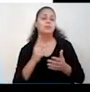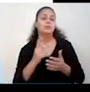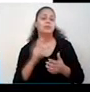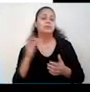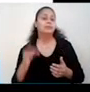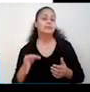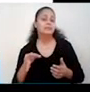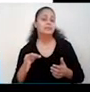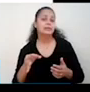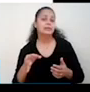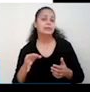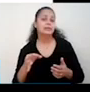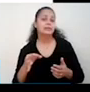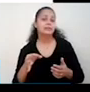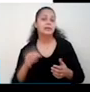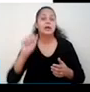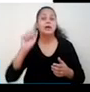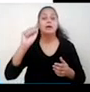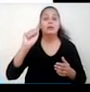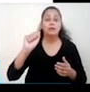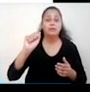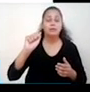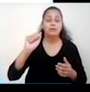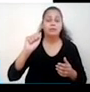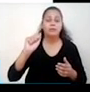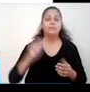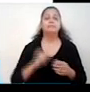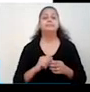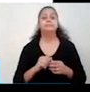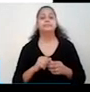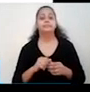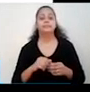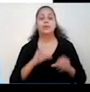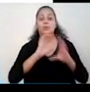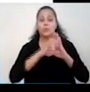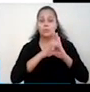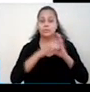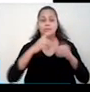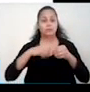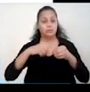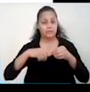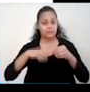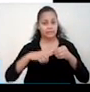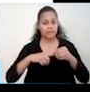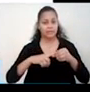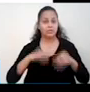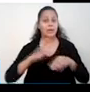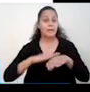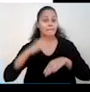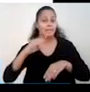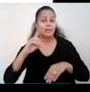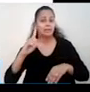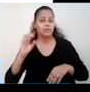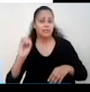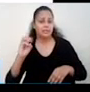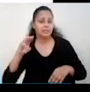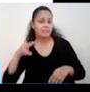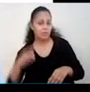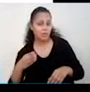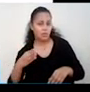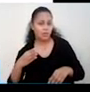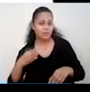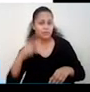primeira alternativa: atingiram mais de 10 milhões de habitantes. O conceito de cidade que atingiu mais de 10 milhões de habitantes é o conceito